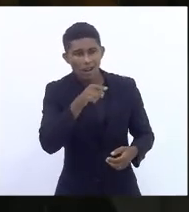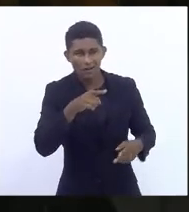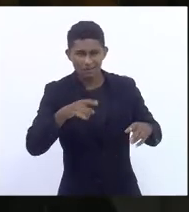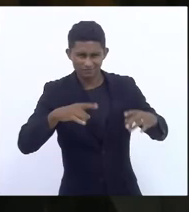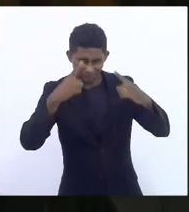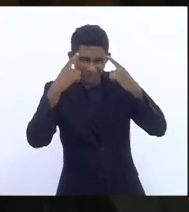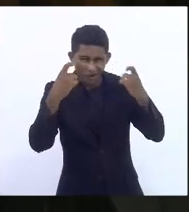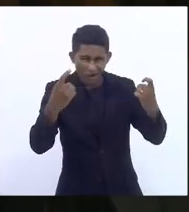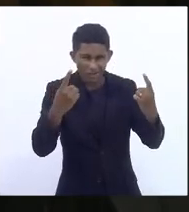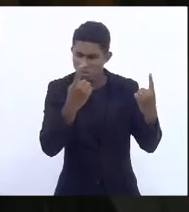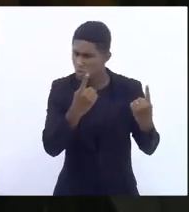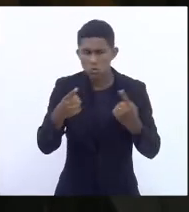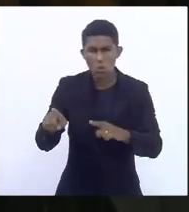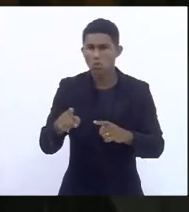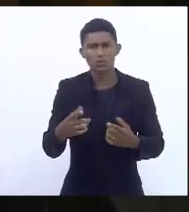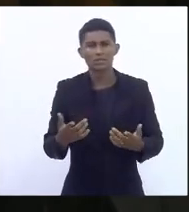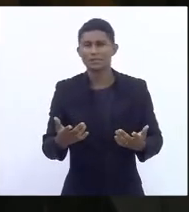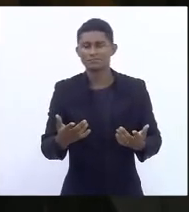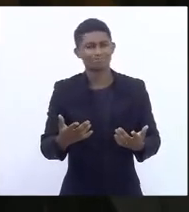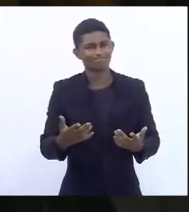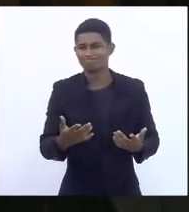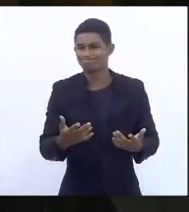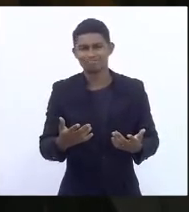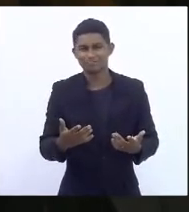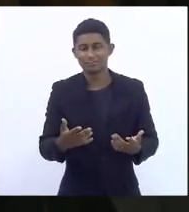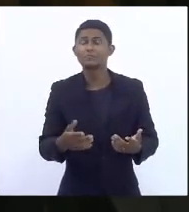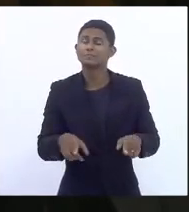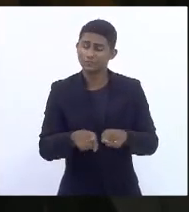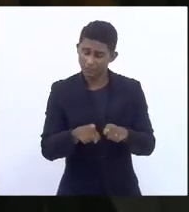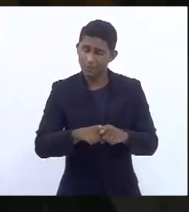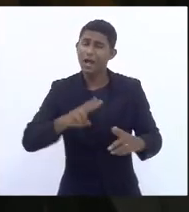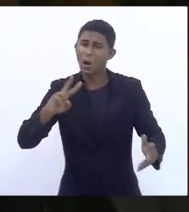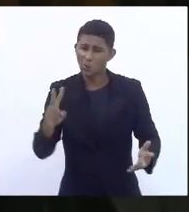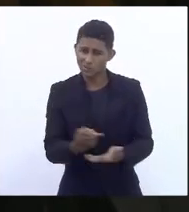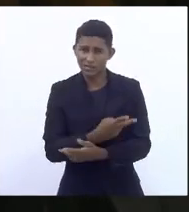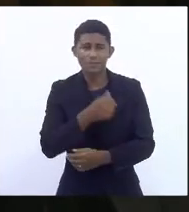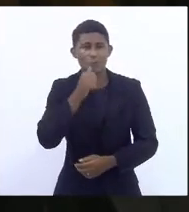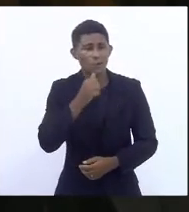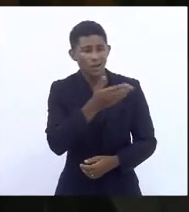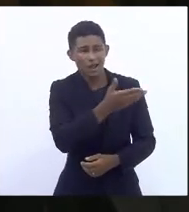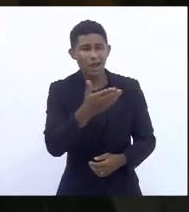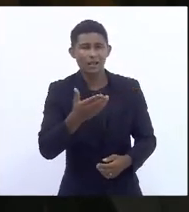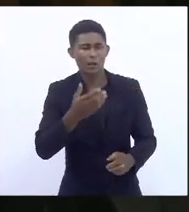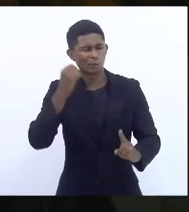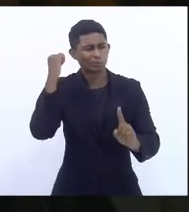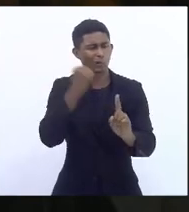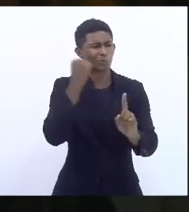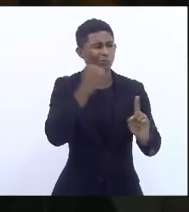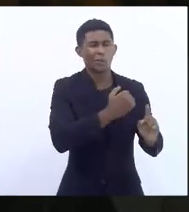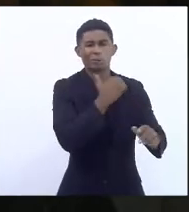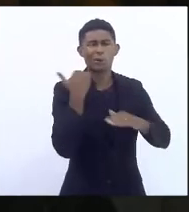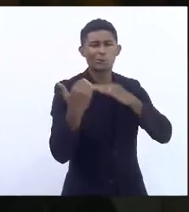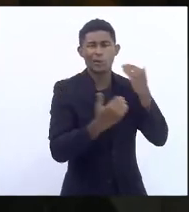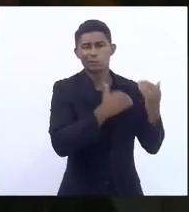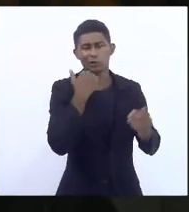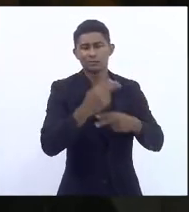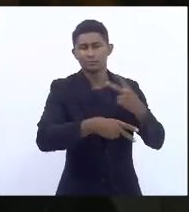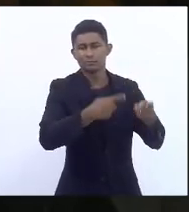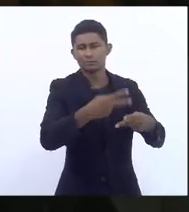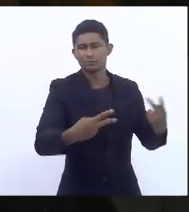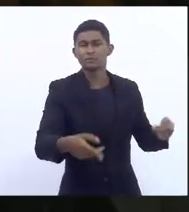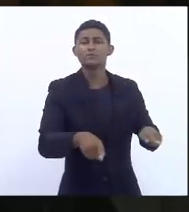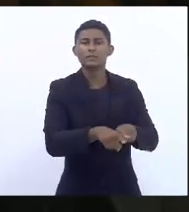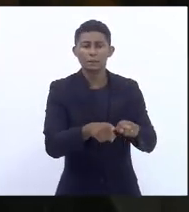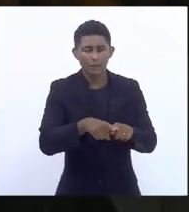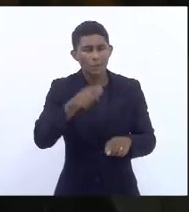que só faz crescer, inclusive, a violência letal, o chamado feminicídio, e a violência, infelizmente, uma das mais recorrentes, que é o